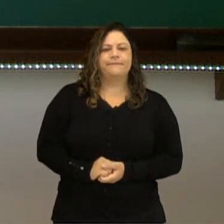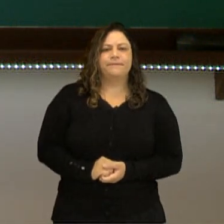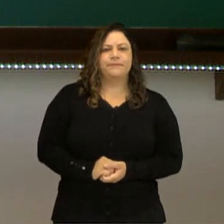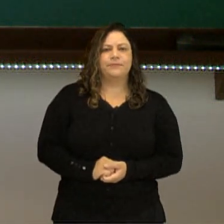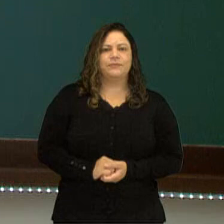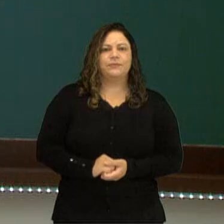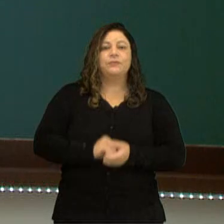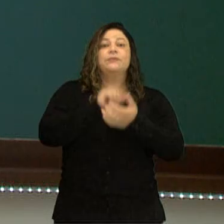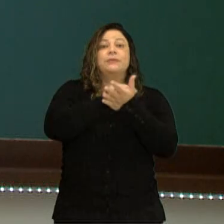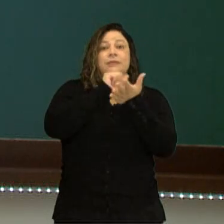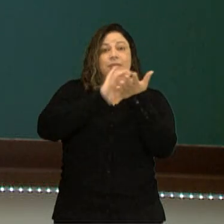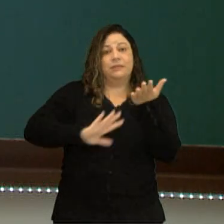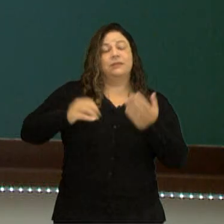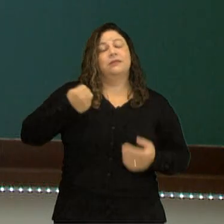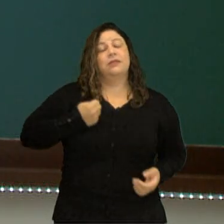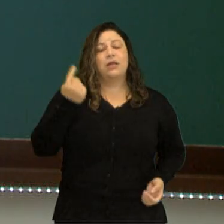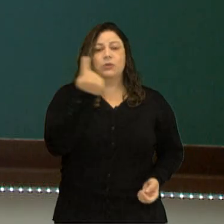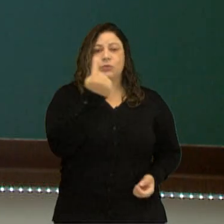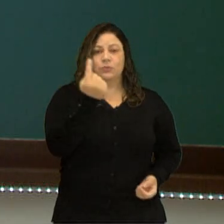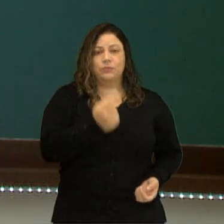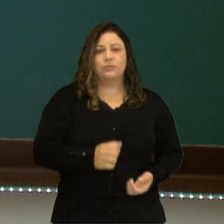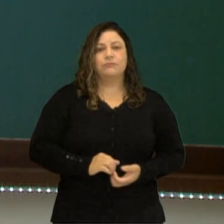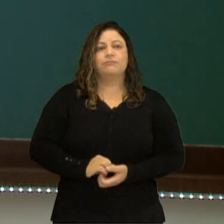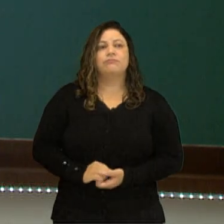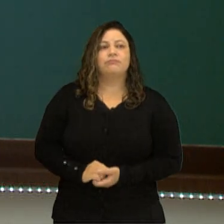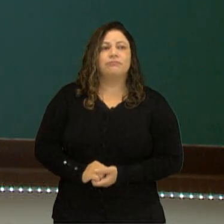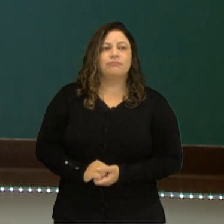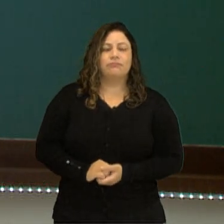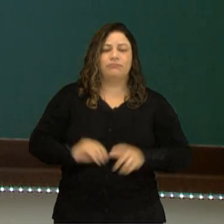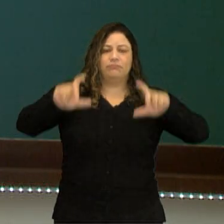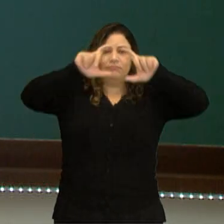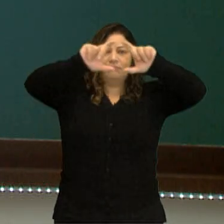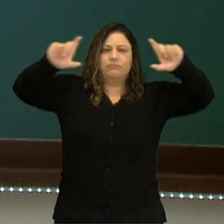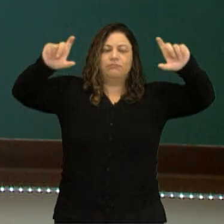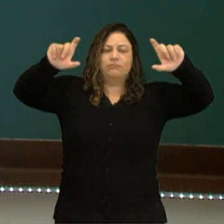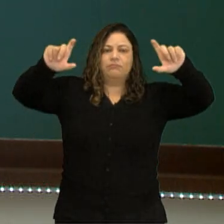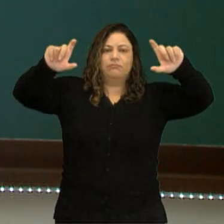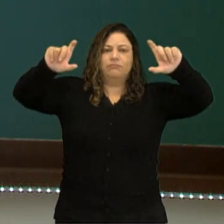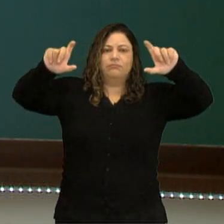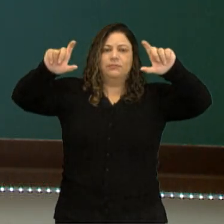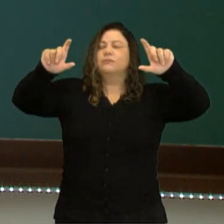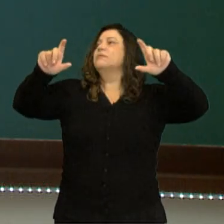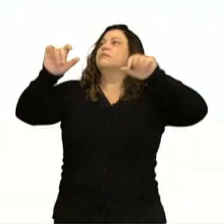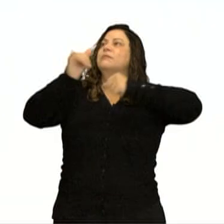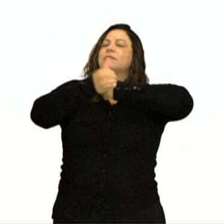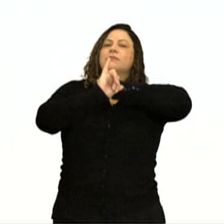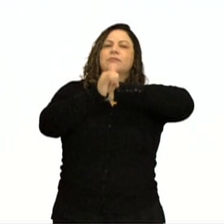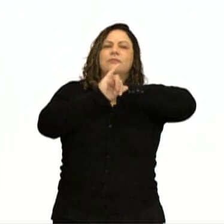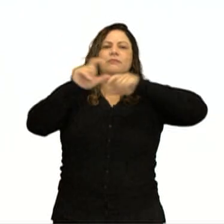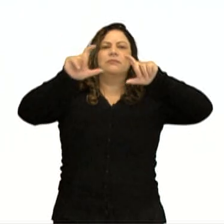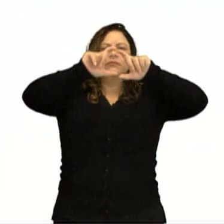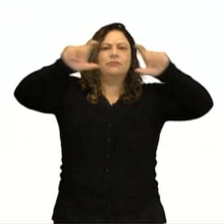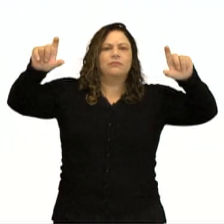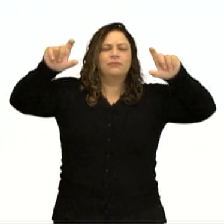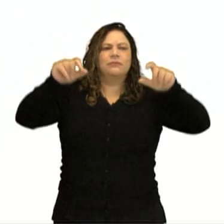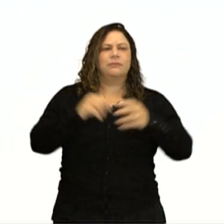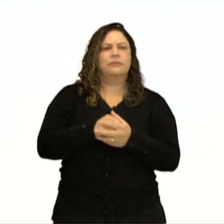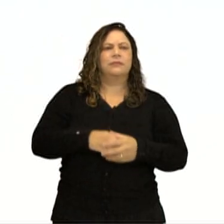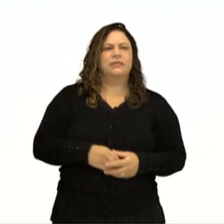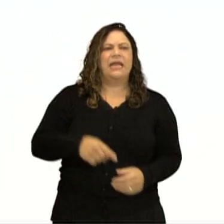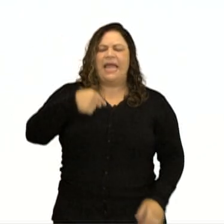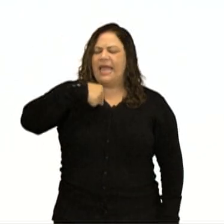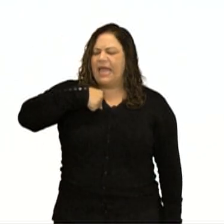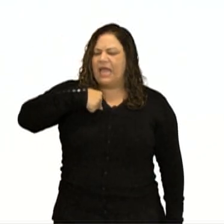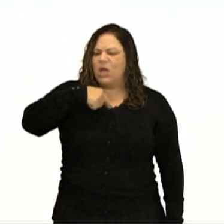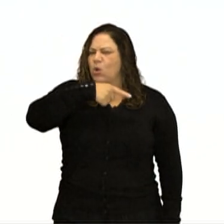E vamos de atividade 1. Um trechinho que retirei da crônica. Em suma, não sou